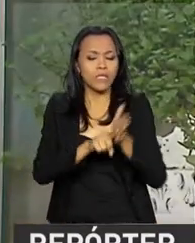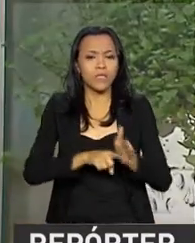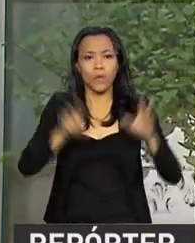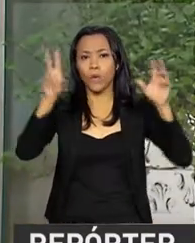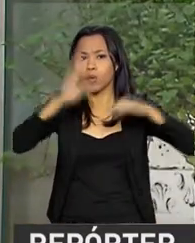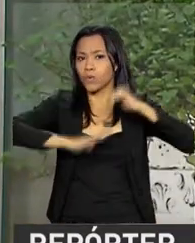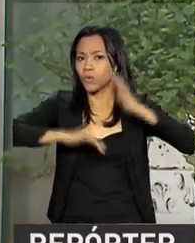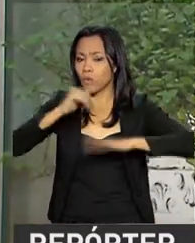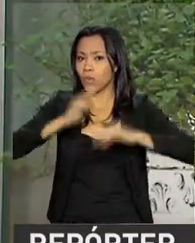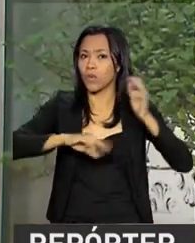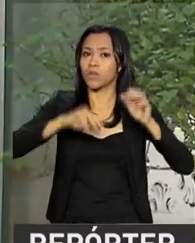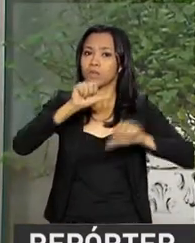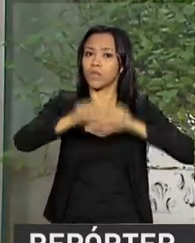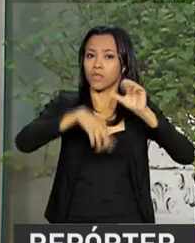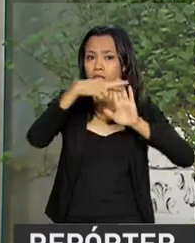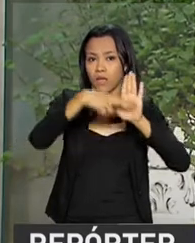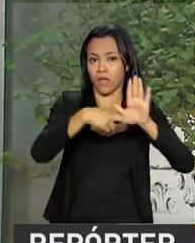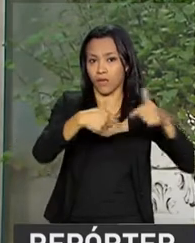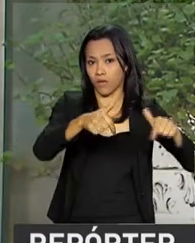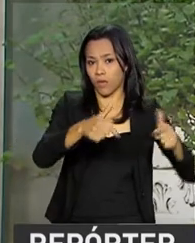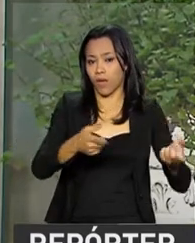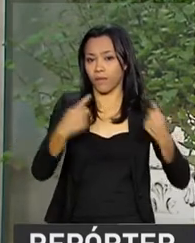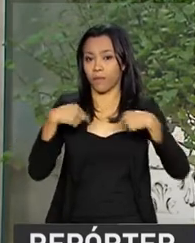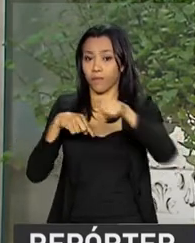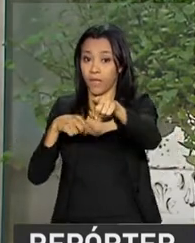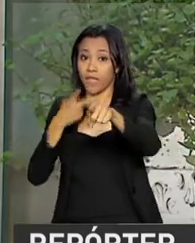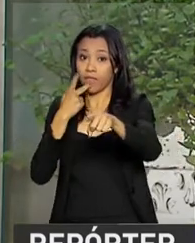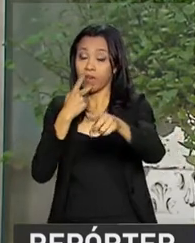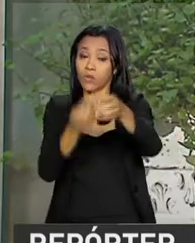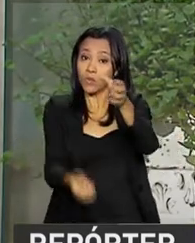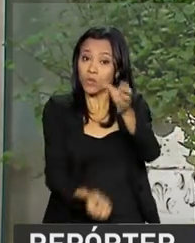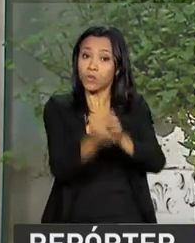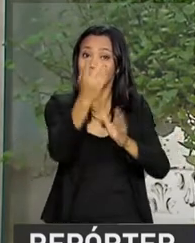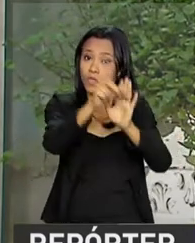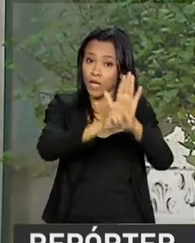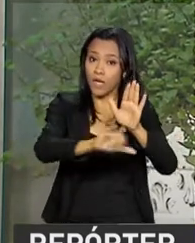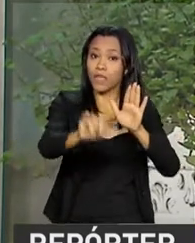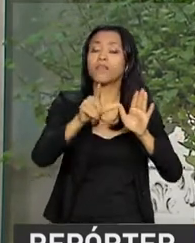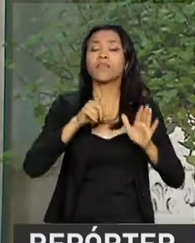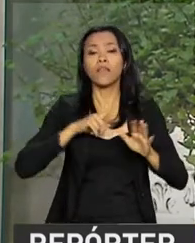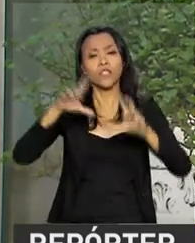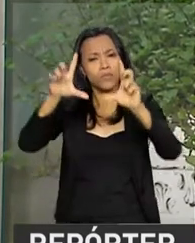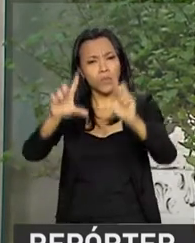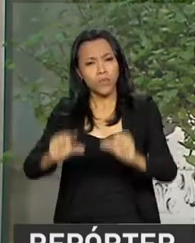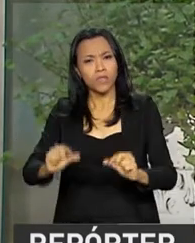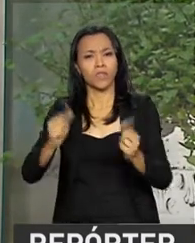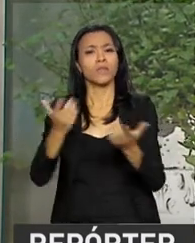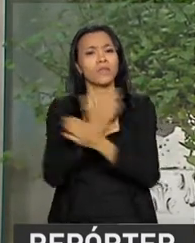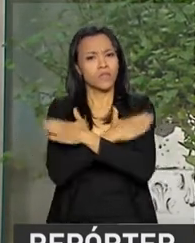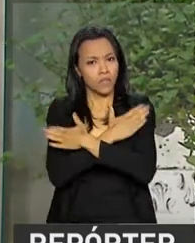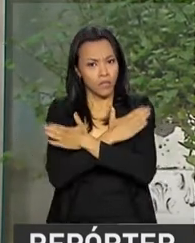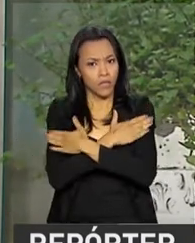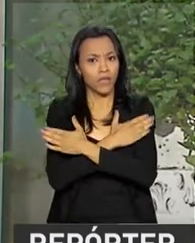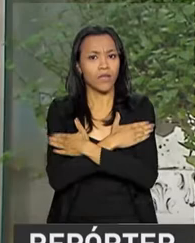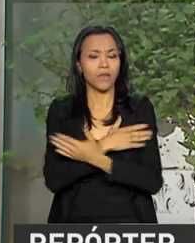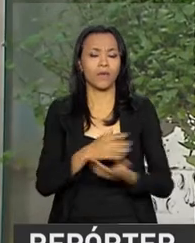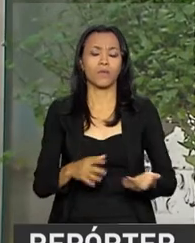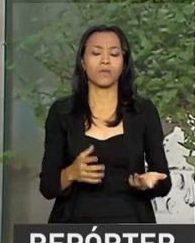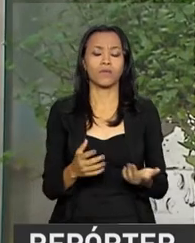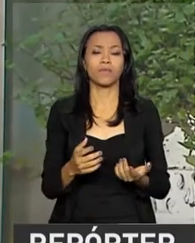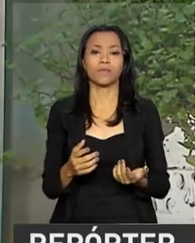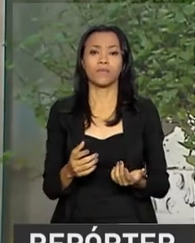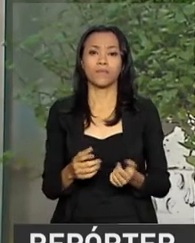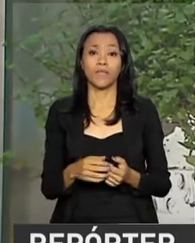lei, o impacto que pode ter na taxa de desemprego é um impacto de cerca de 1,5, 1,5 pontos